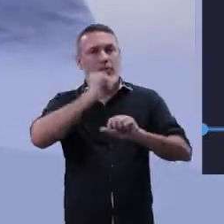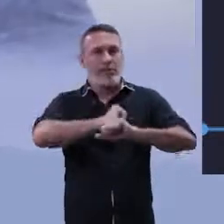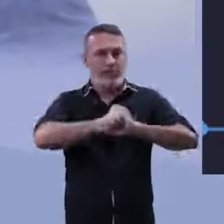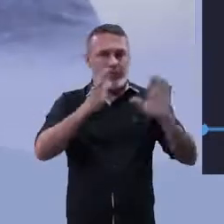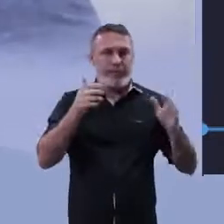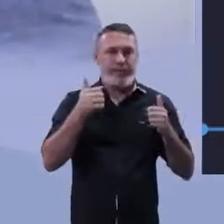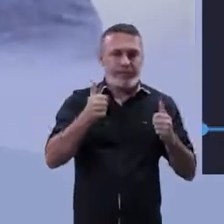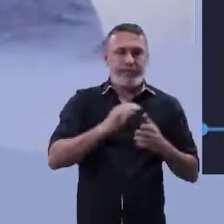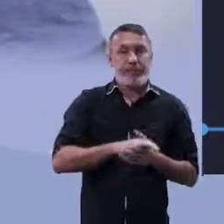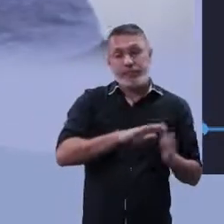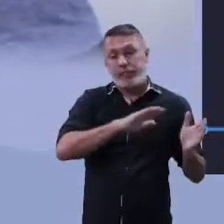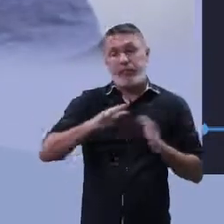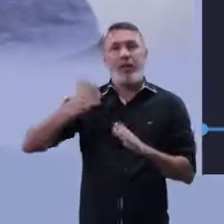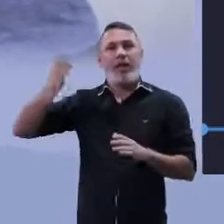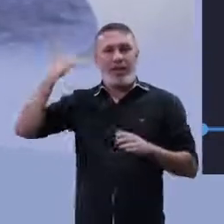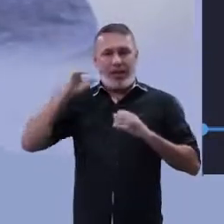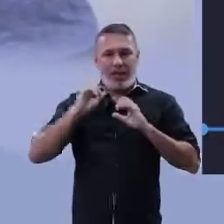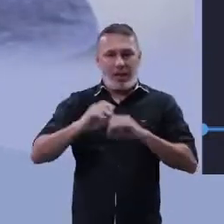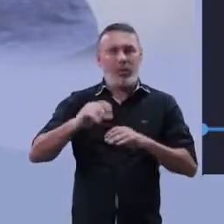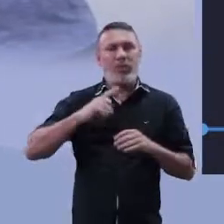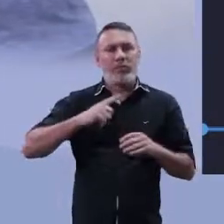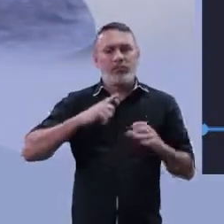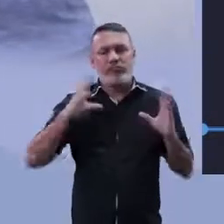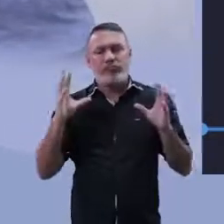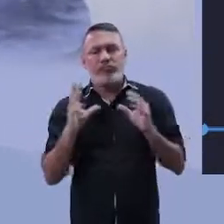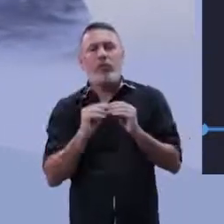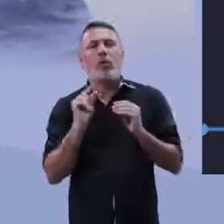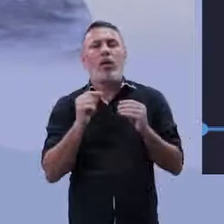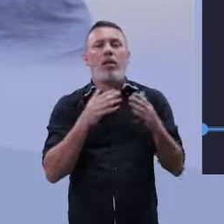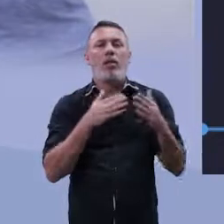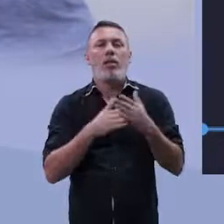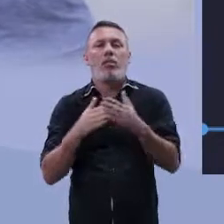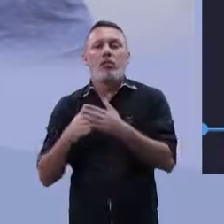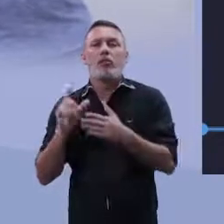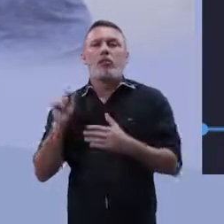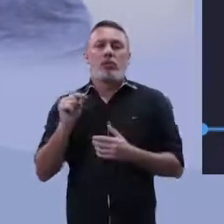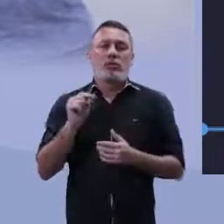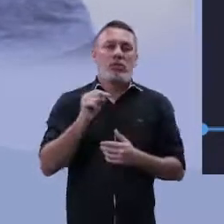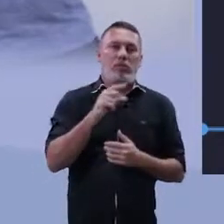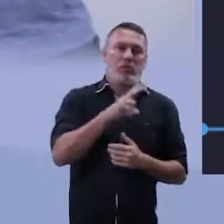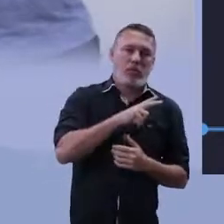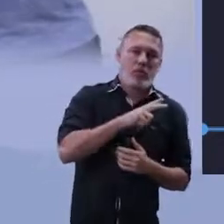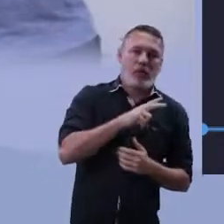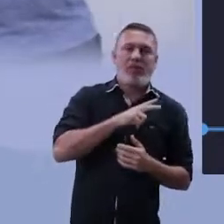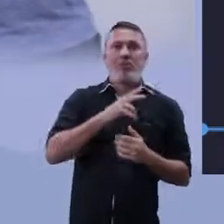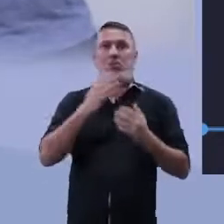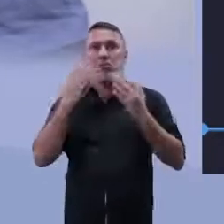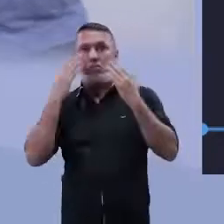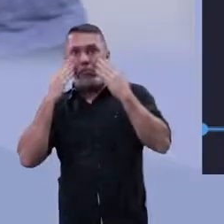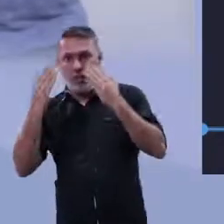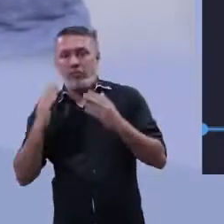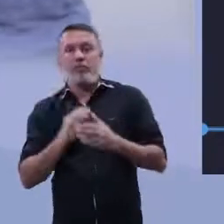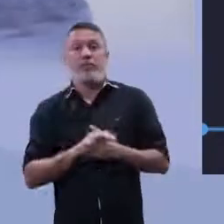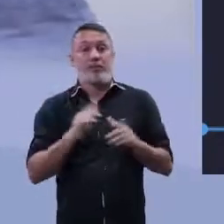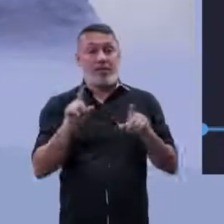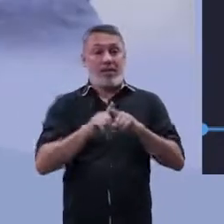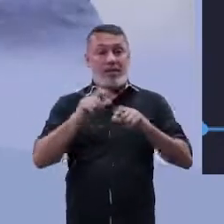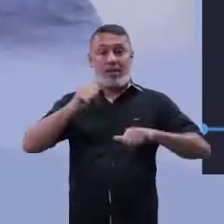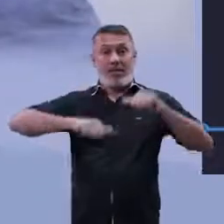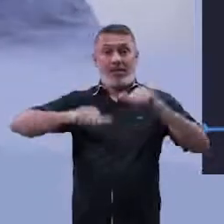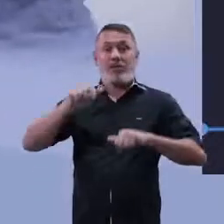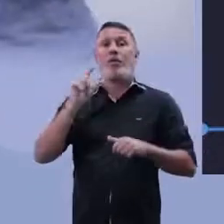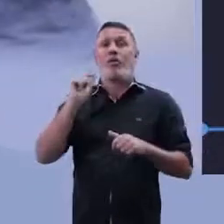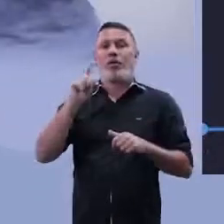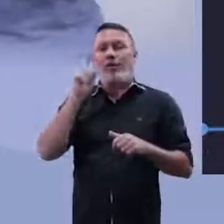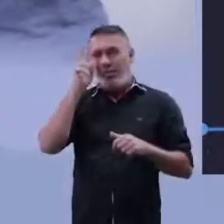última aula nós falamos um pouquinho sobre os limites entre o público e o privado. Analisamos uma redação que